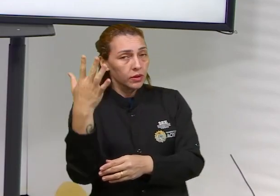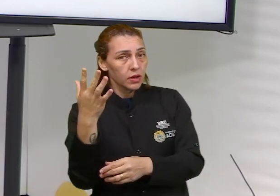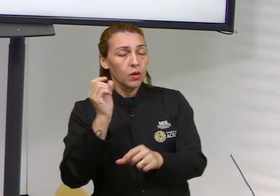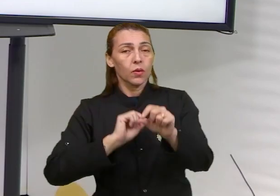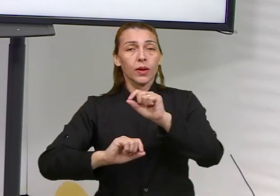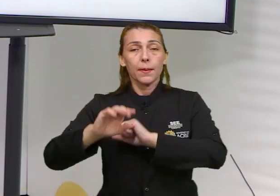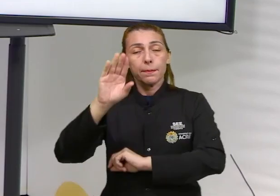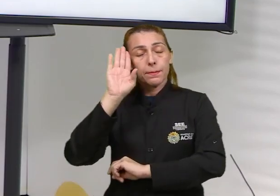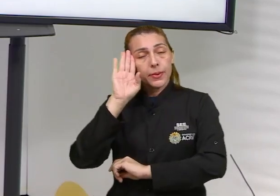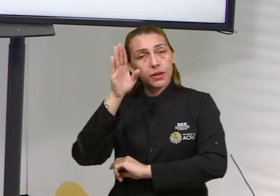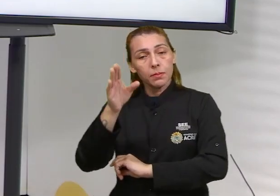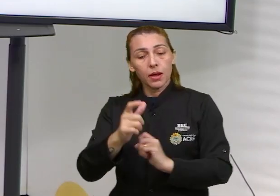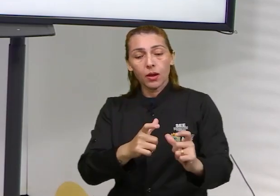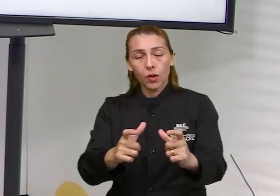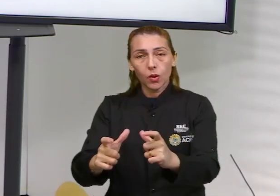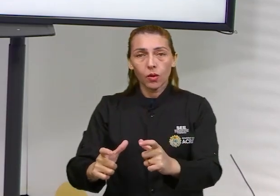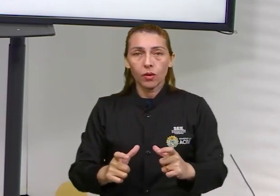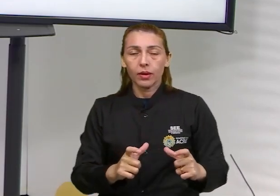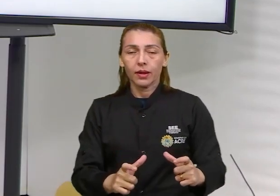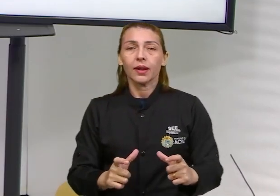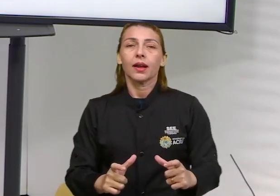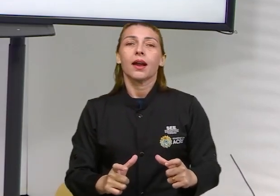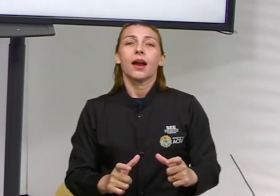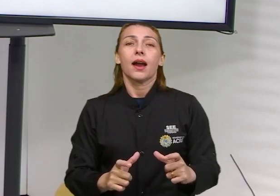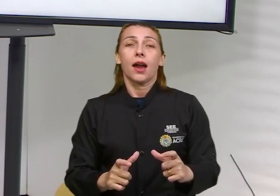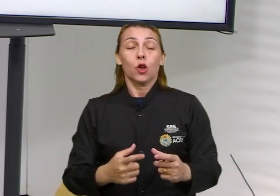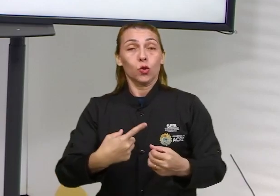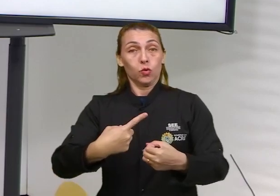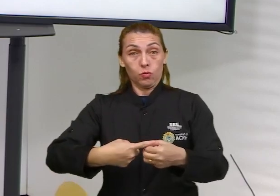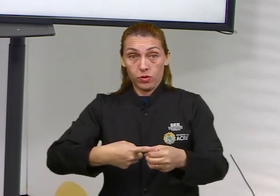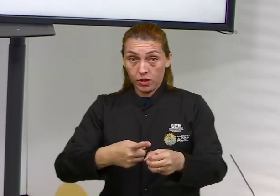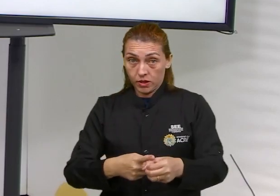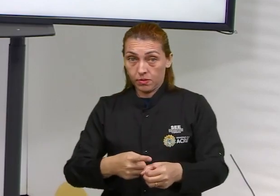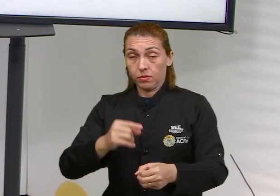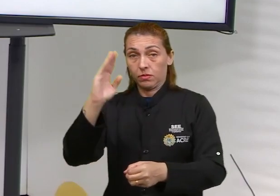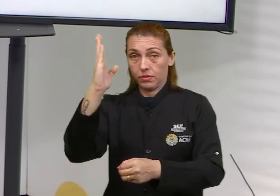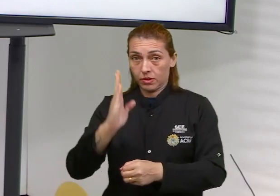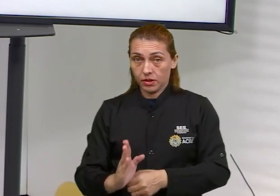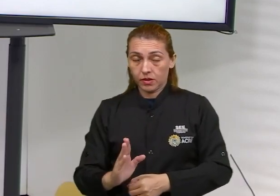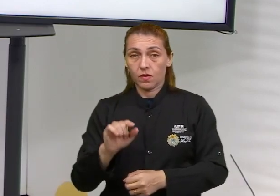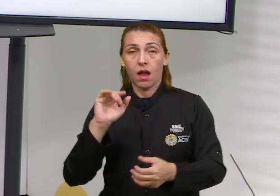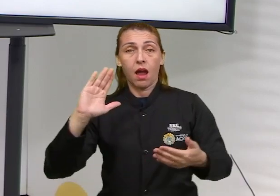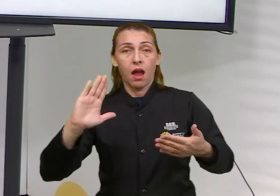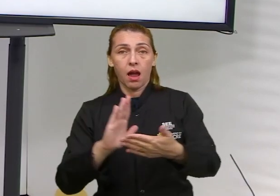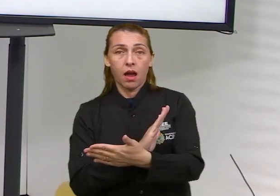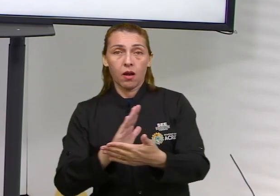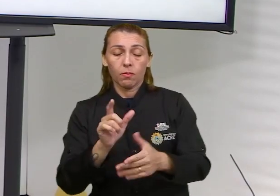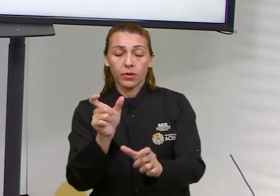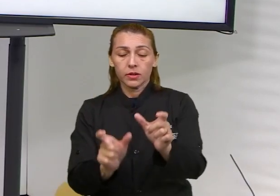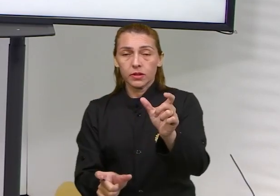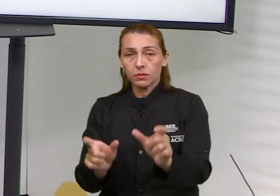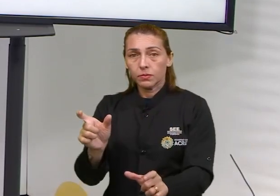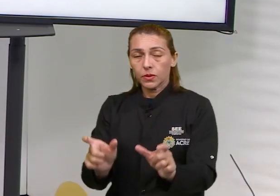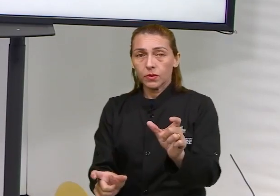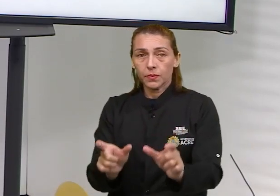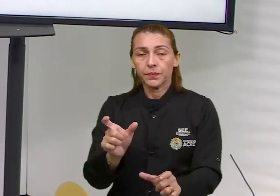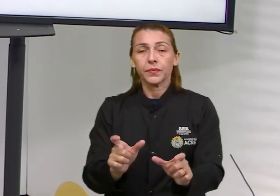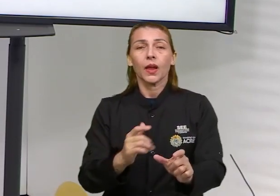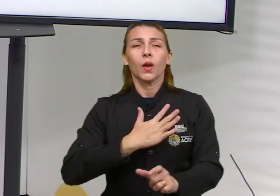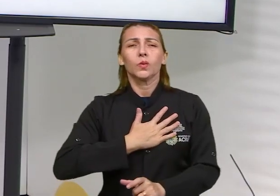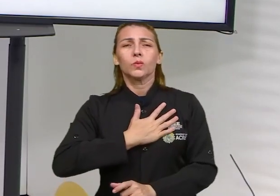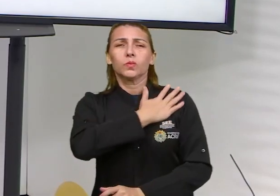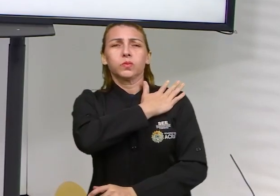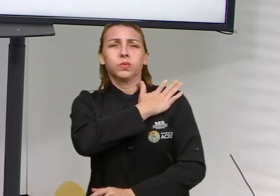vezes, principalmente em locais mais no interior do Brasil, é que algumas pessoas, os chamados